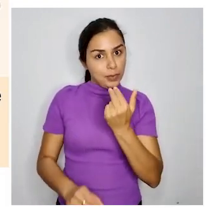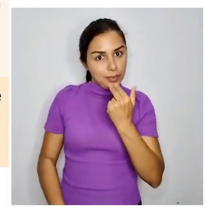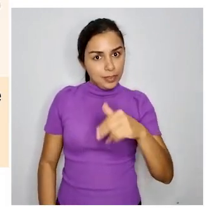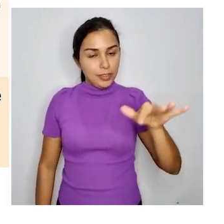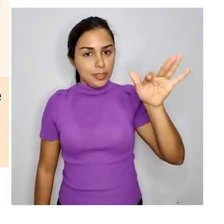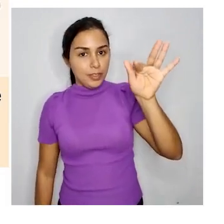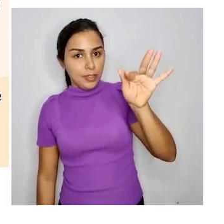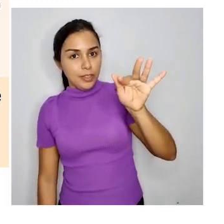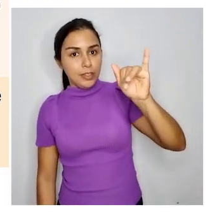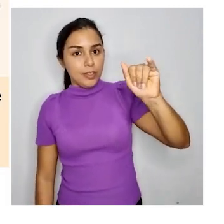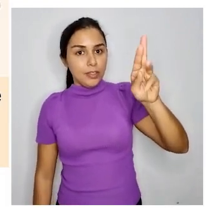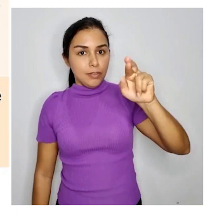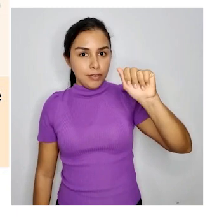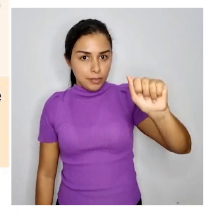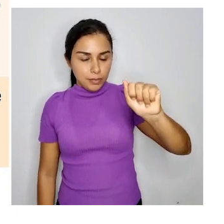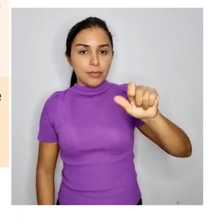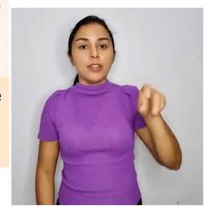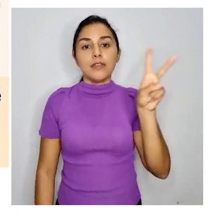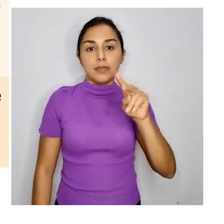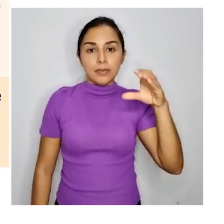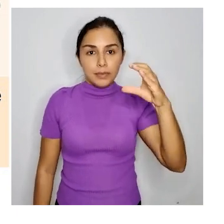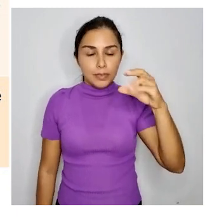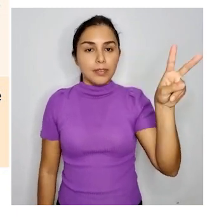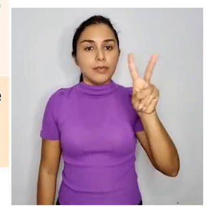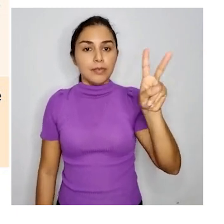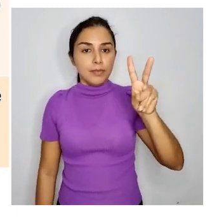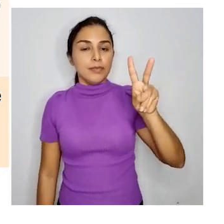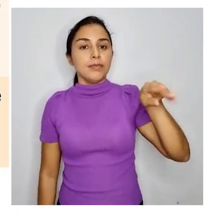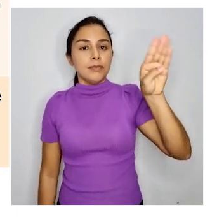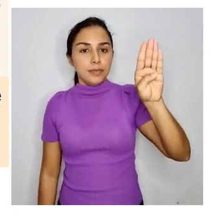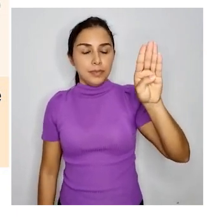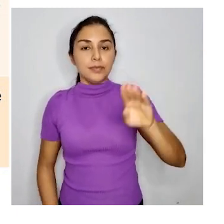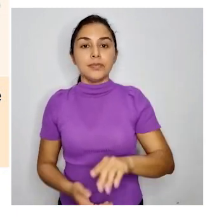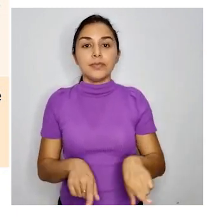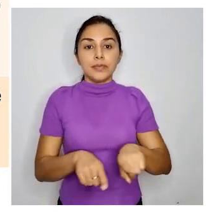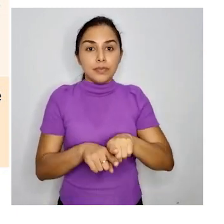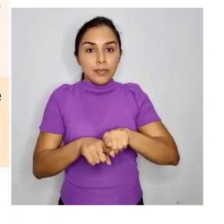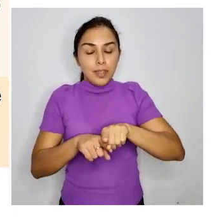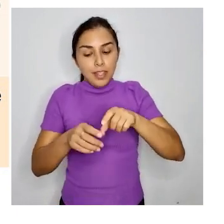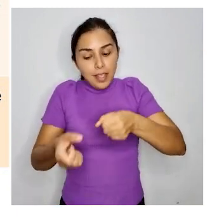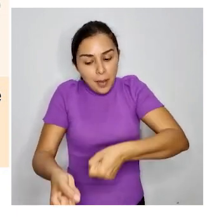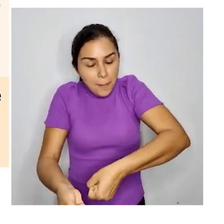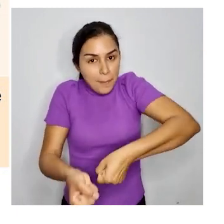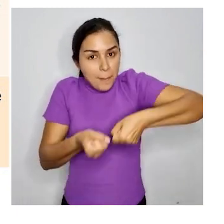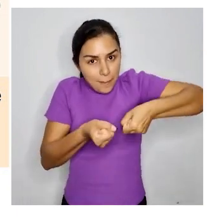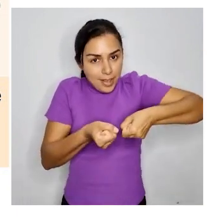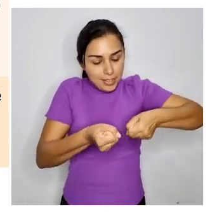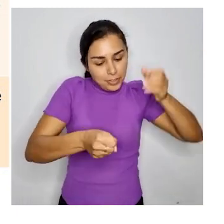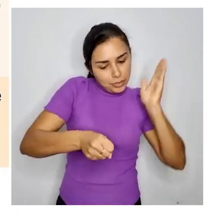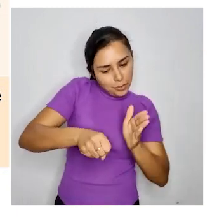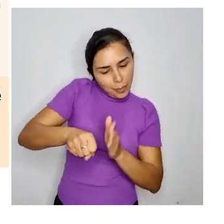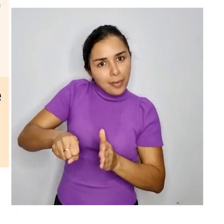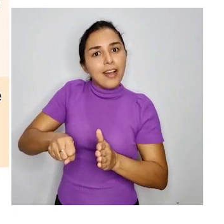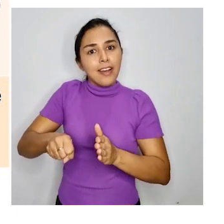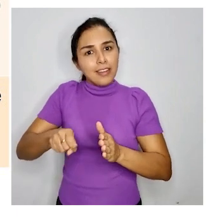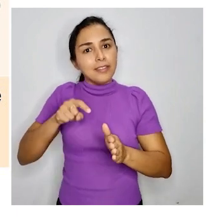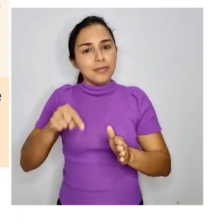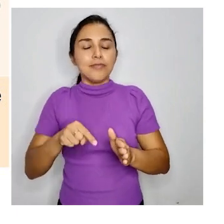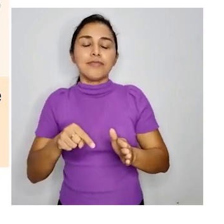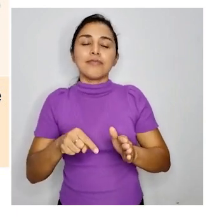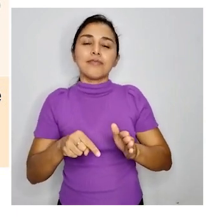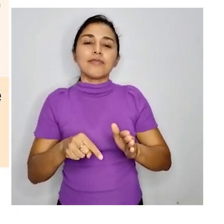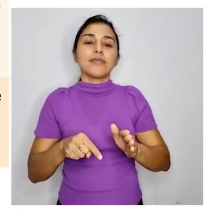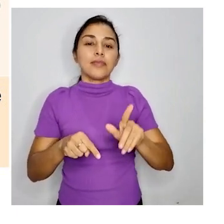C e do complexo B. E também nós temos a macaxeira, que em alguns locais é chamada mandioca, em outros locais também é